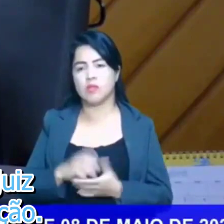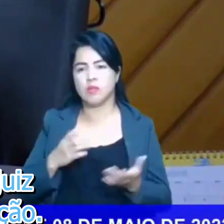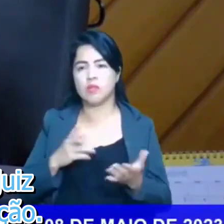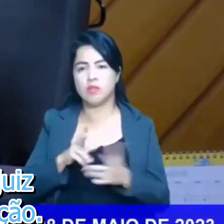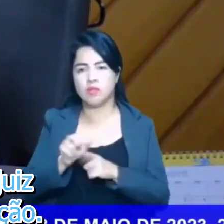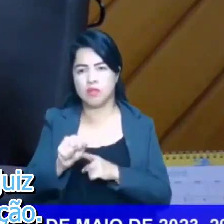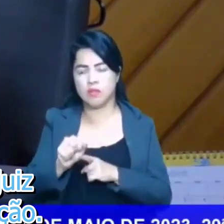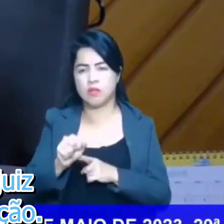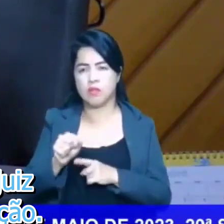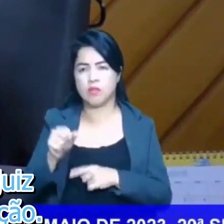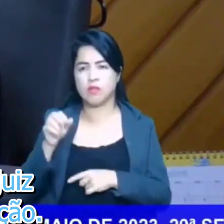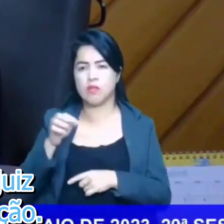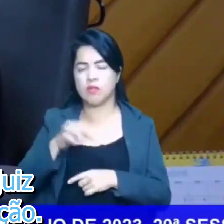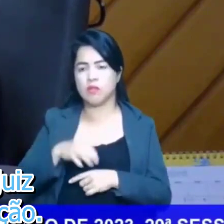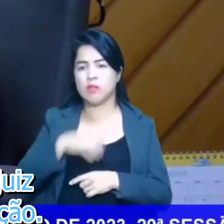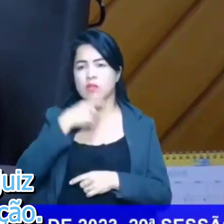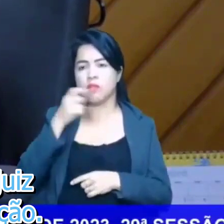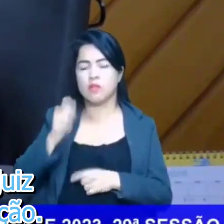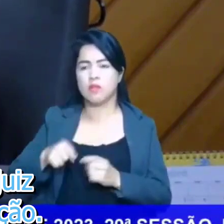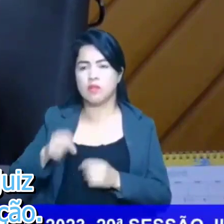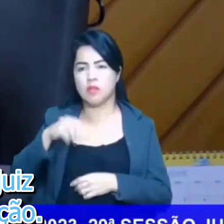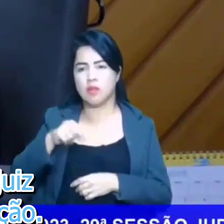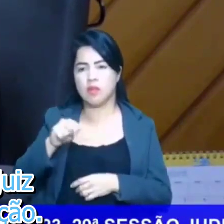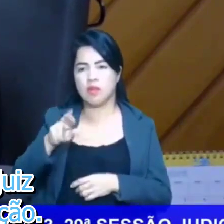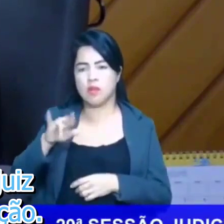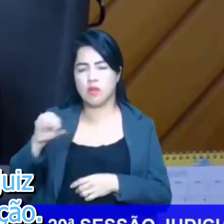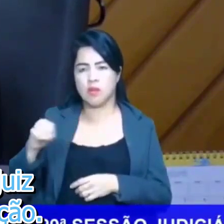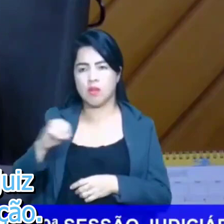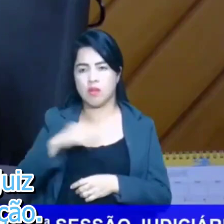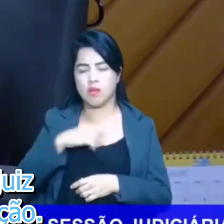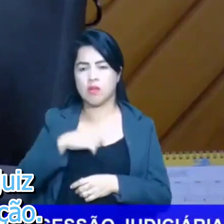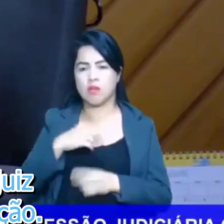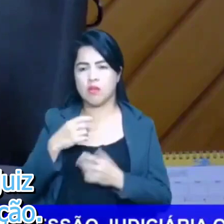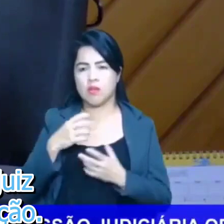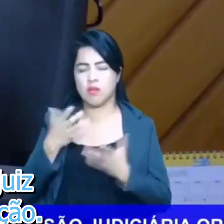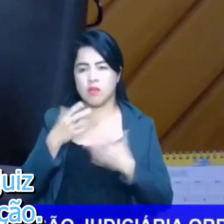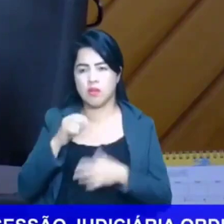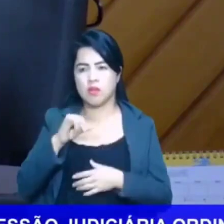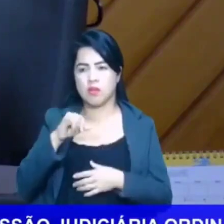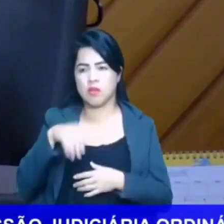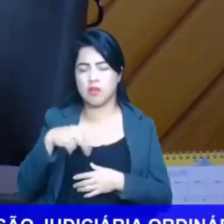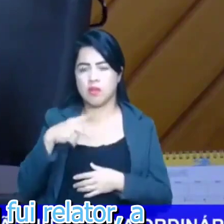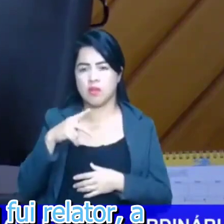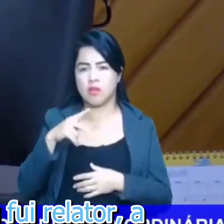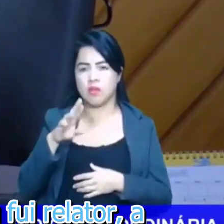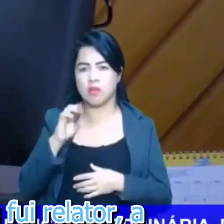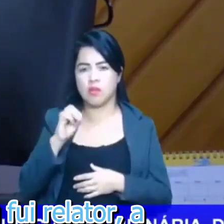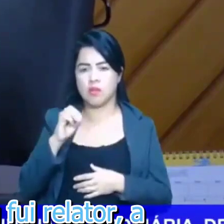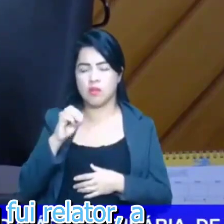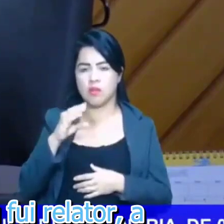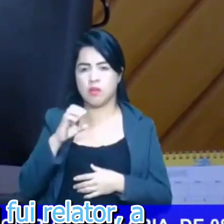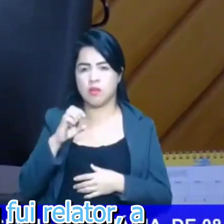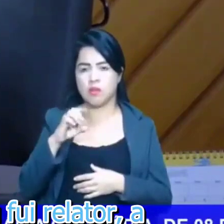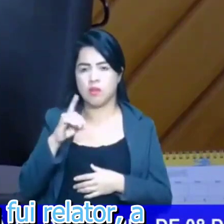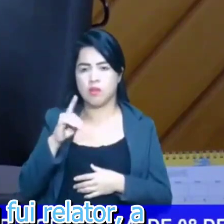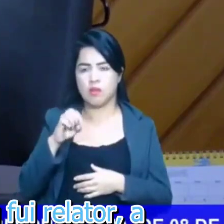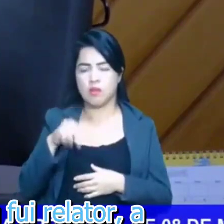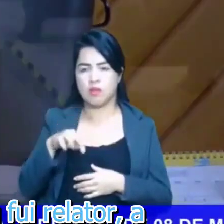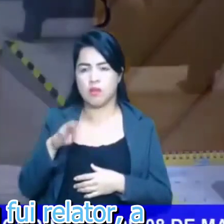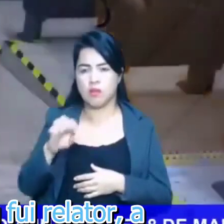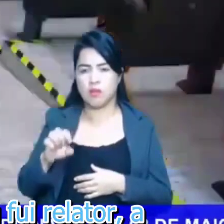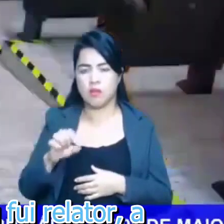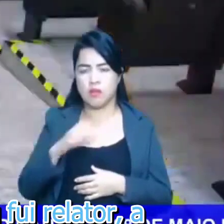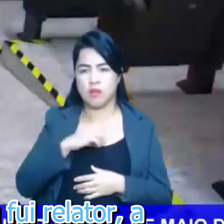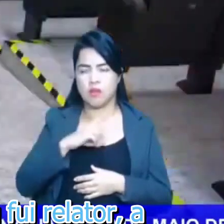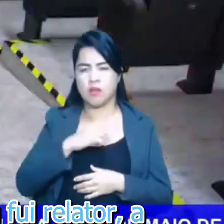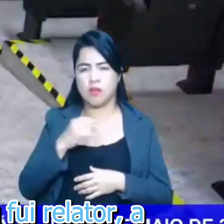vencido o juiz Mário Franco Júnior, que julgava improcedente a ação. Presidente, oi, cara.